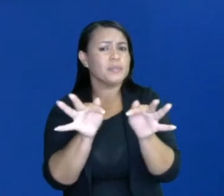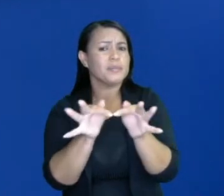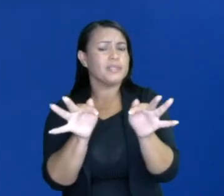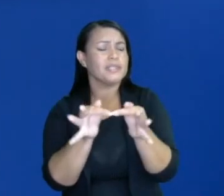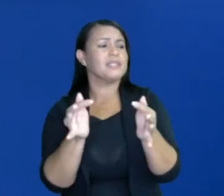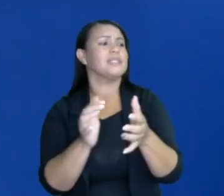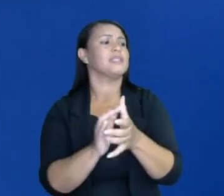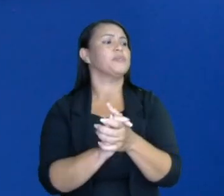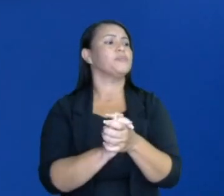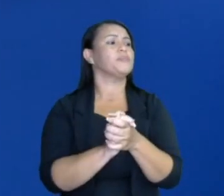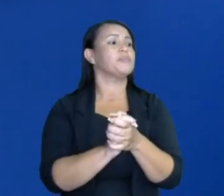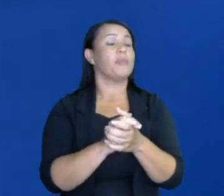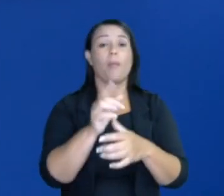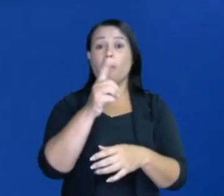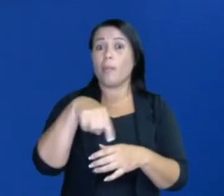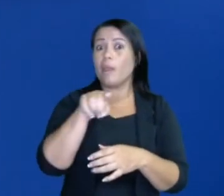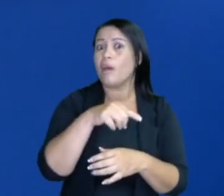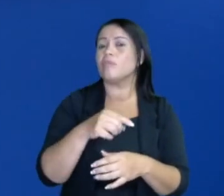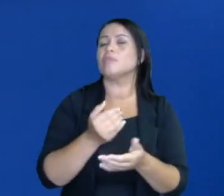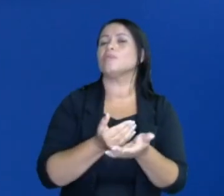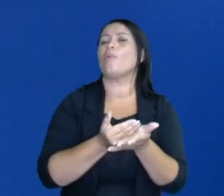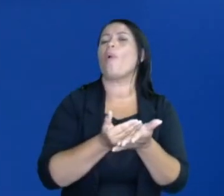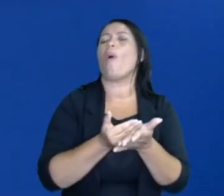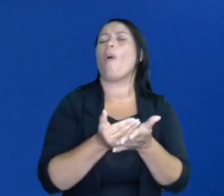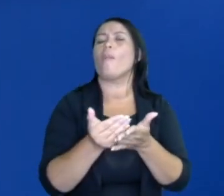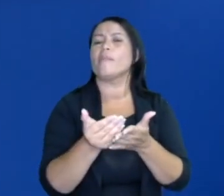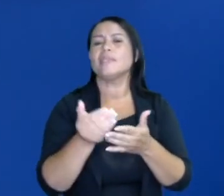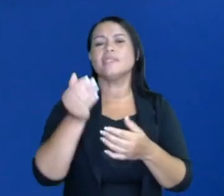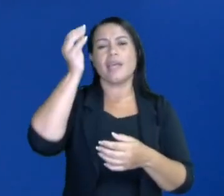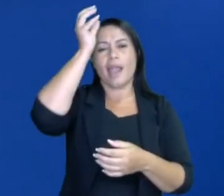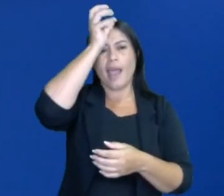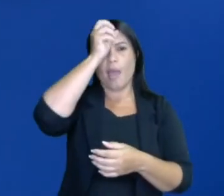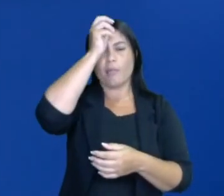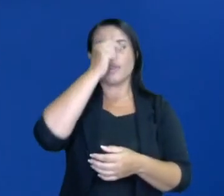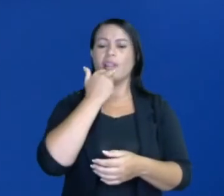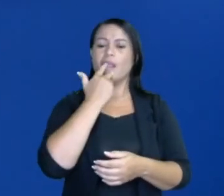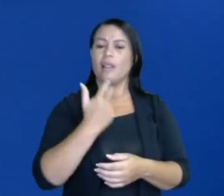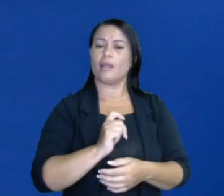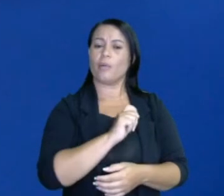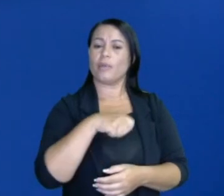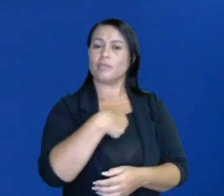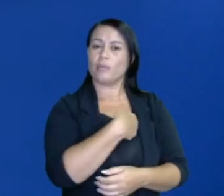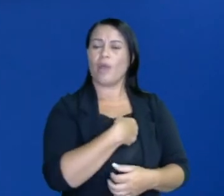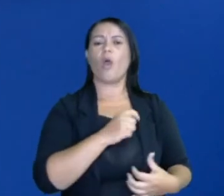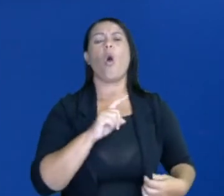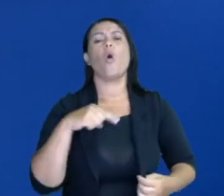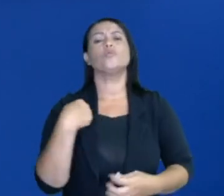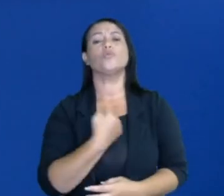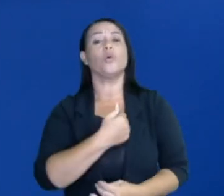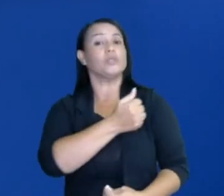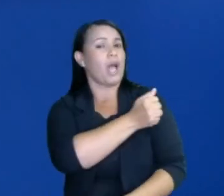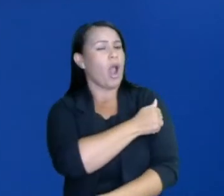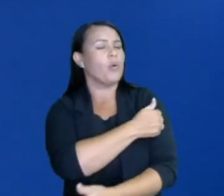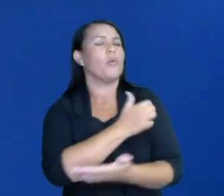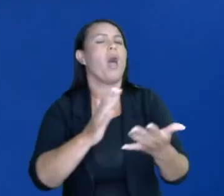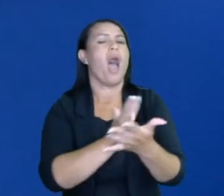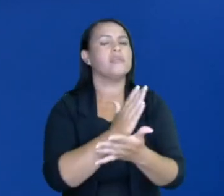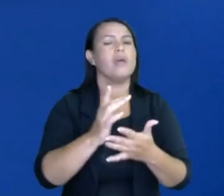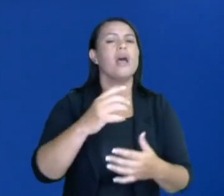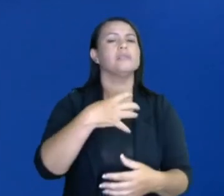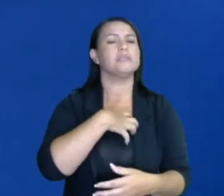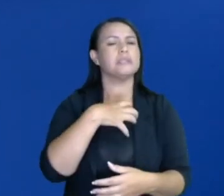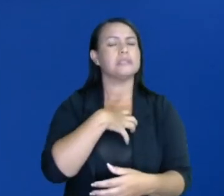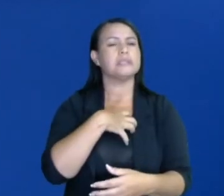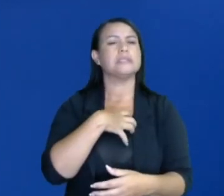simplesinha, para vocês começarem a aprender a língua espanhola. Né? Os alunos, às vezes, têm uma